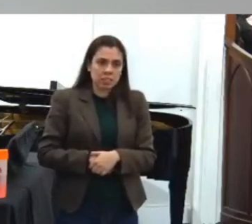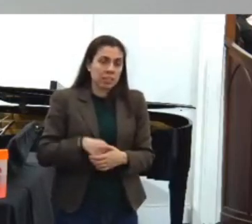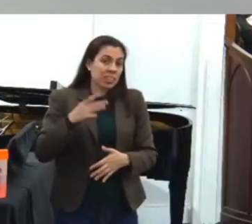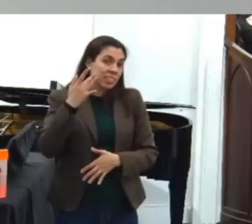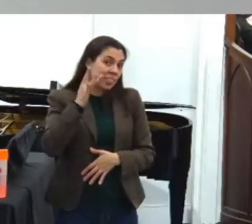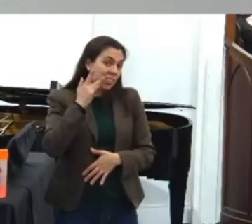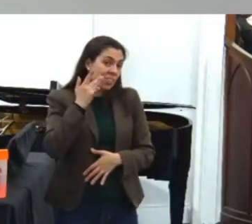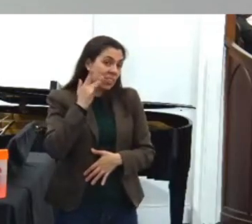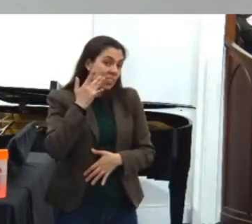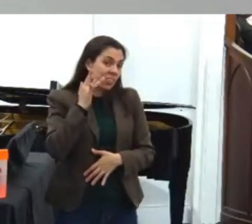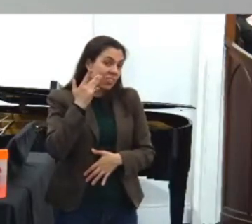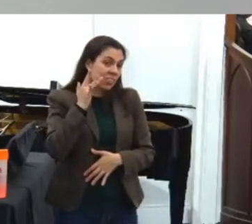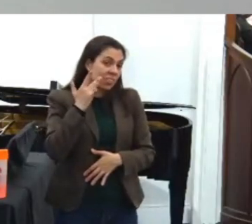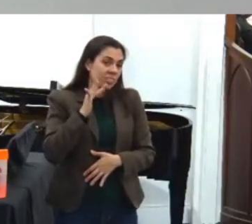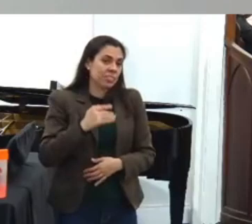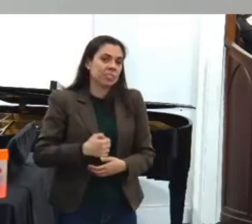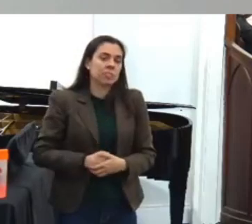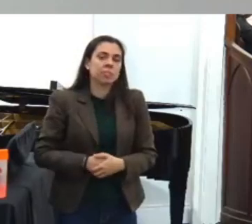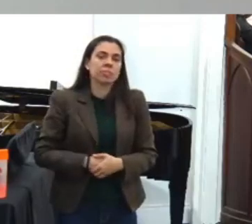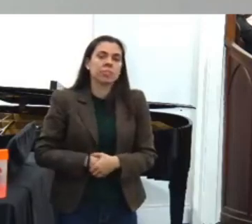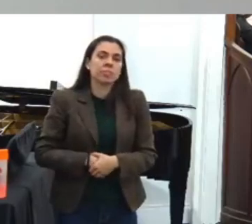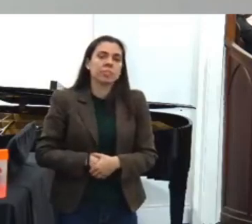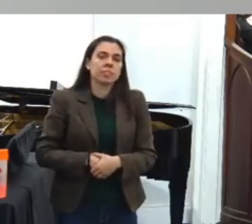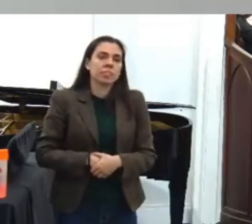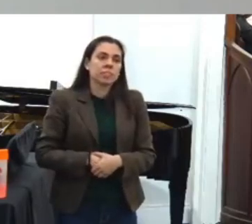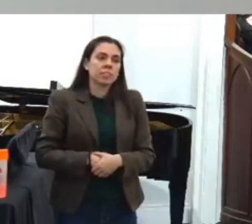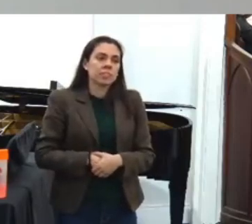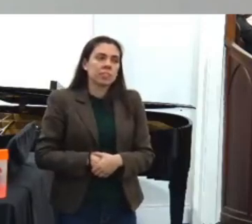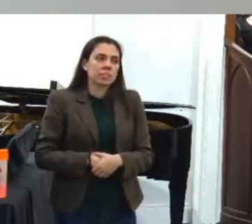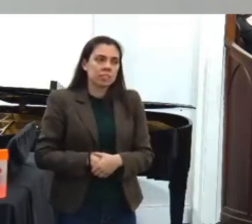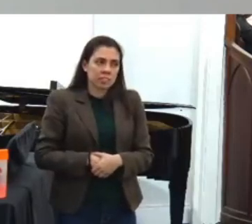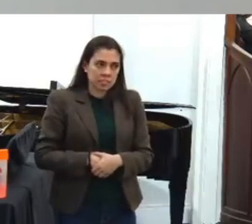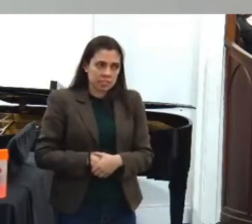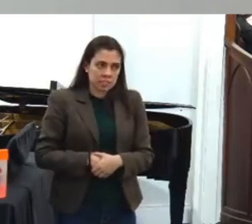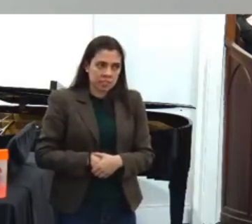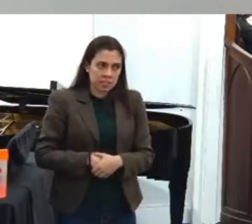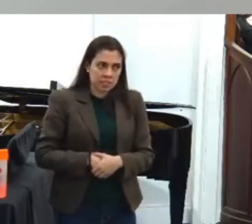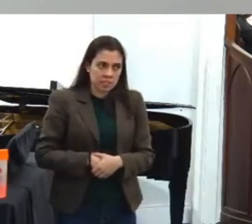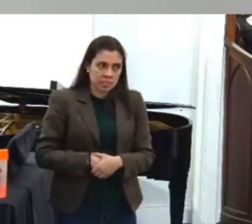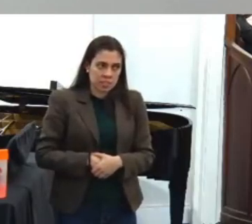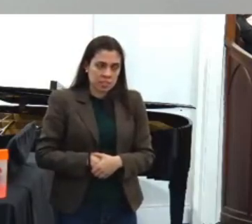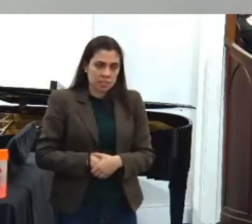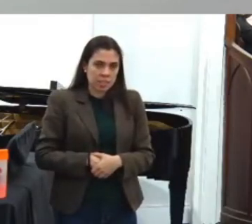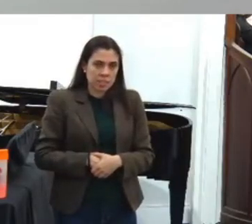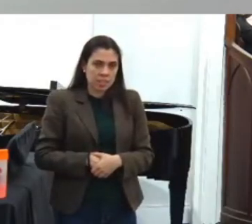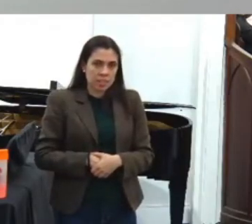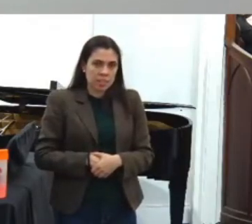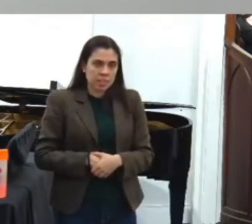refinado pelo fogo, que deve ser comprado sem dinheiro.